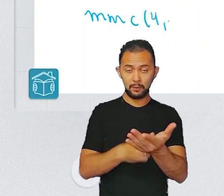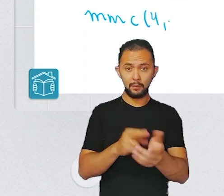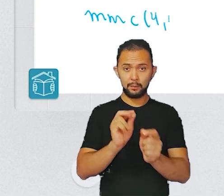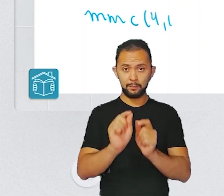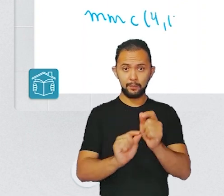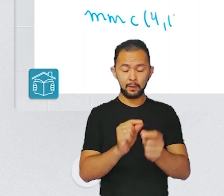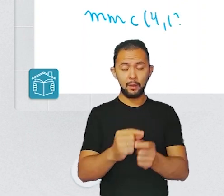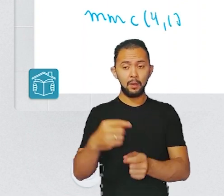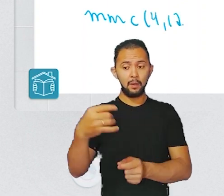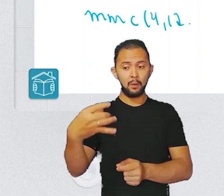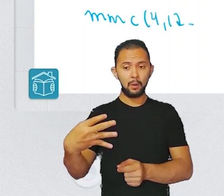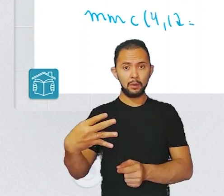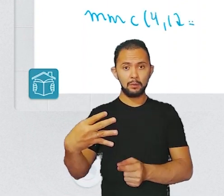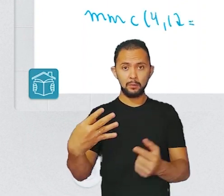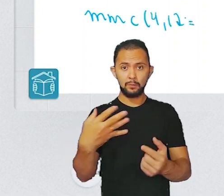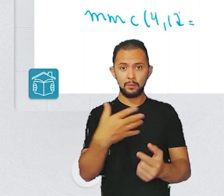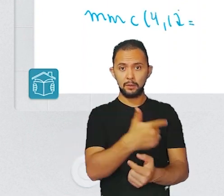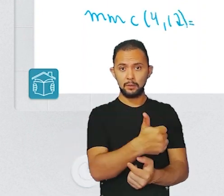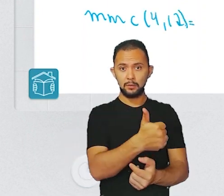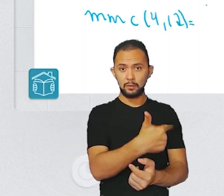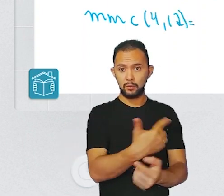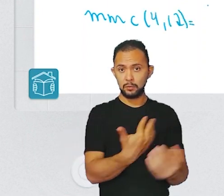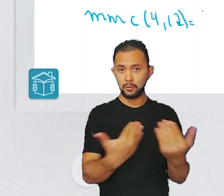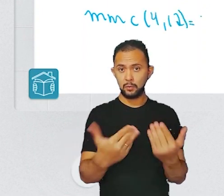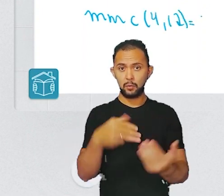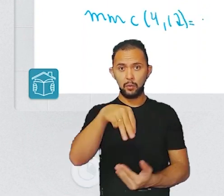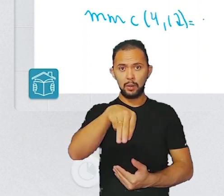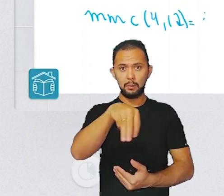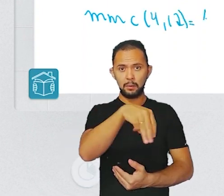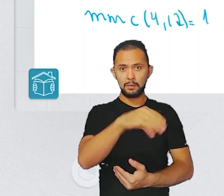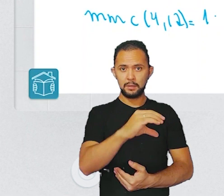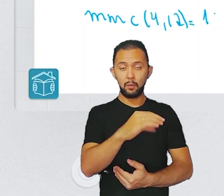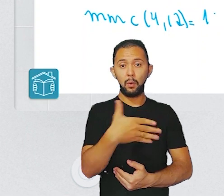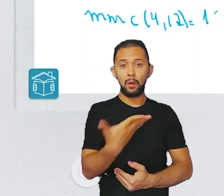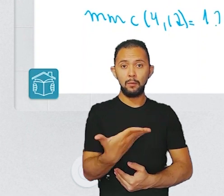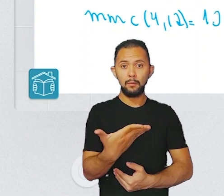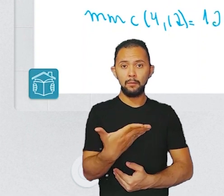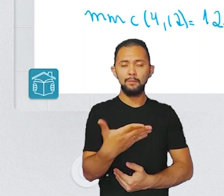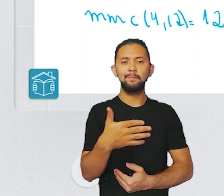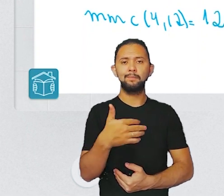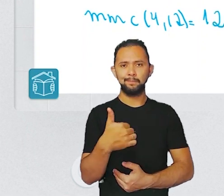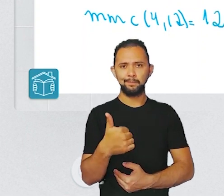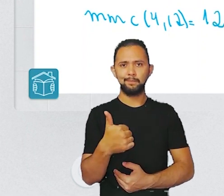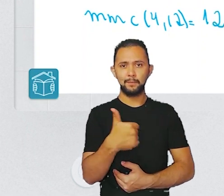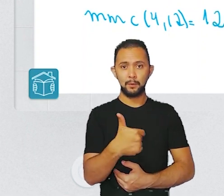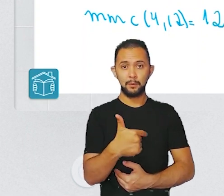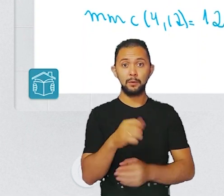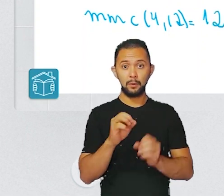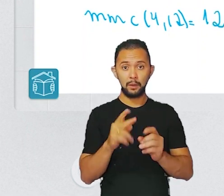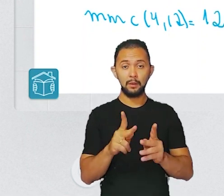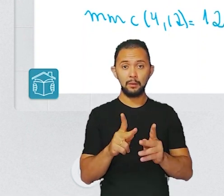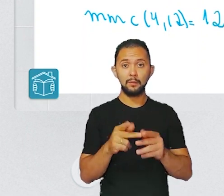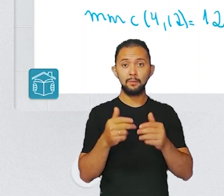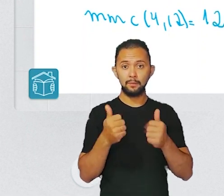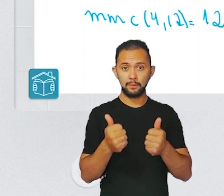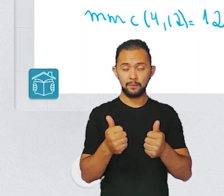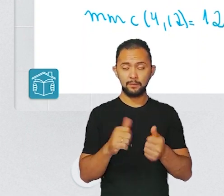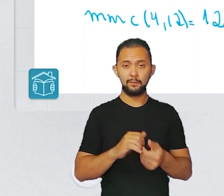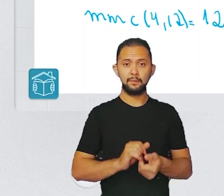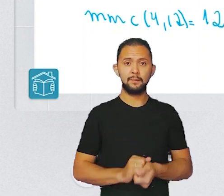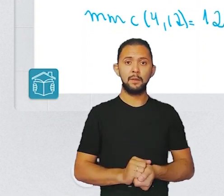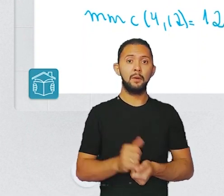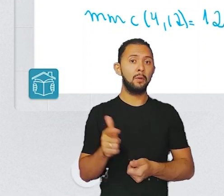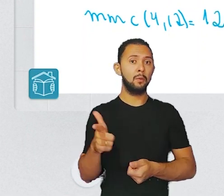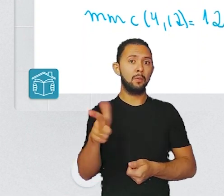4 e 12 é o próprio 12. Tá tranquilo? Agora aqui, ó, no